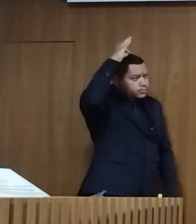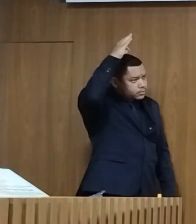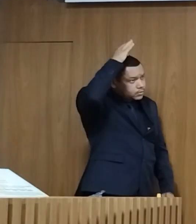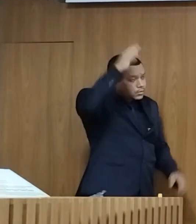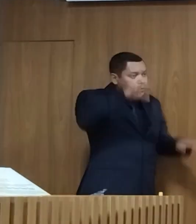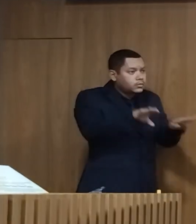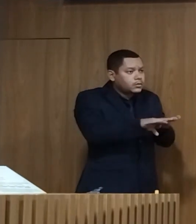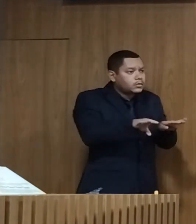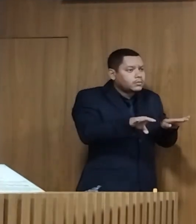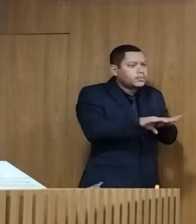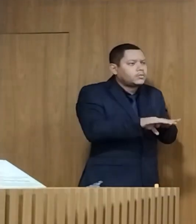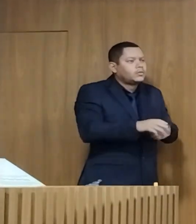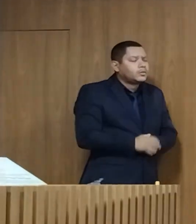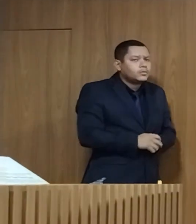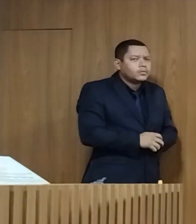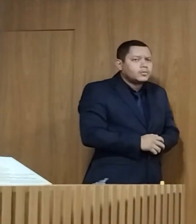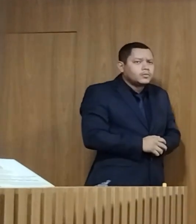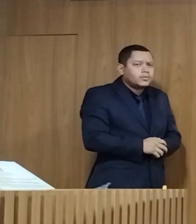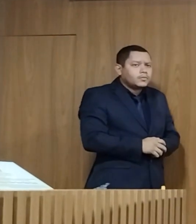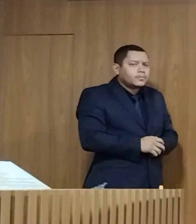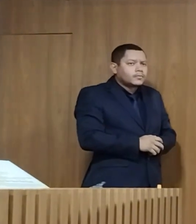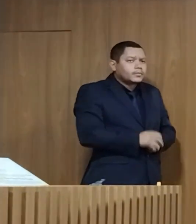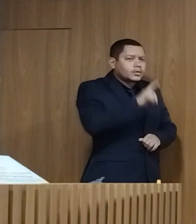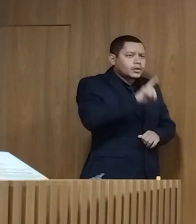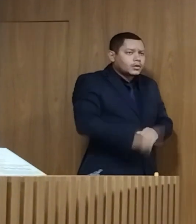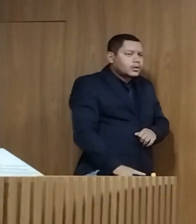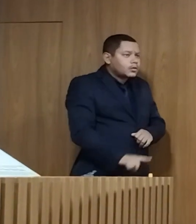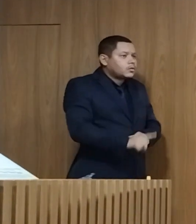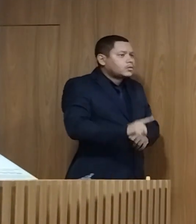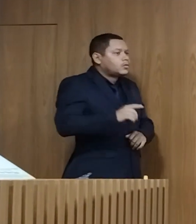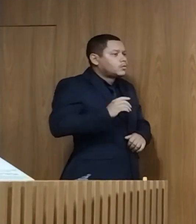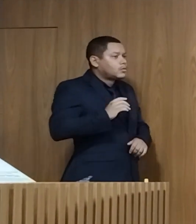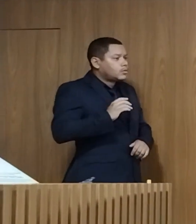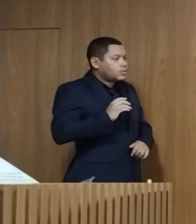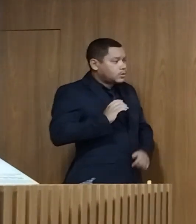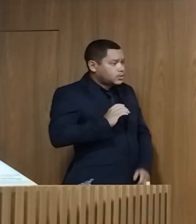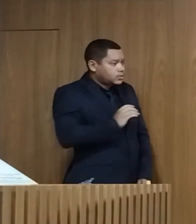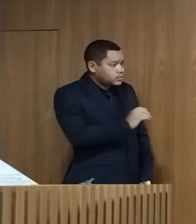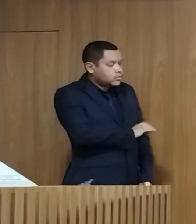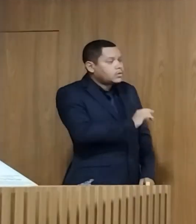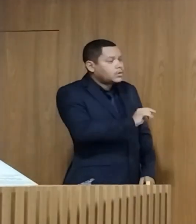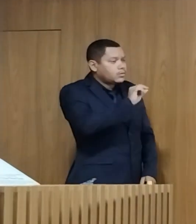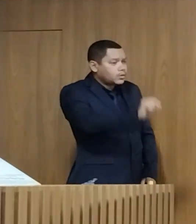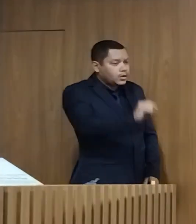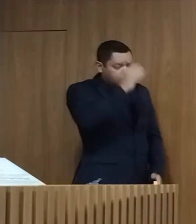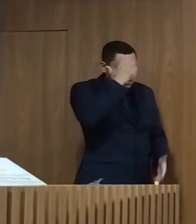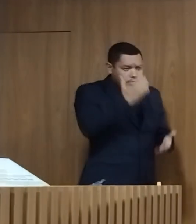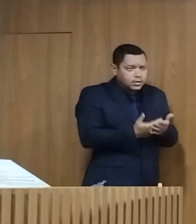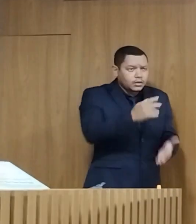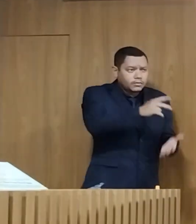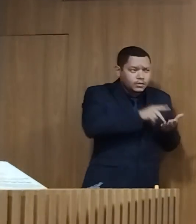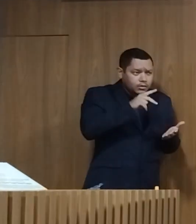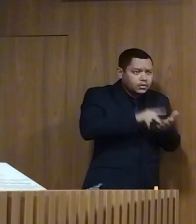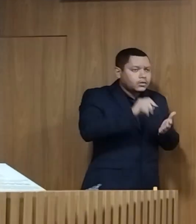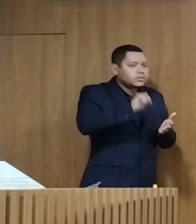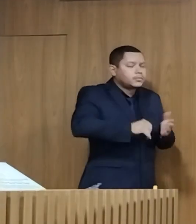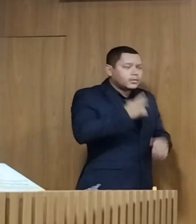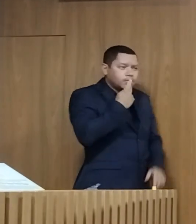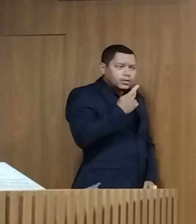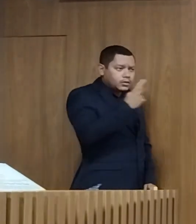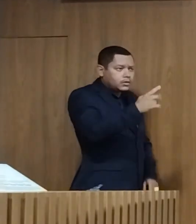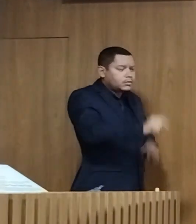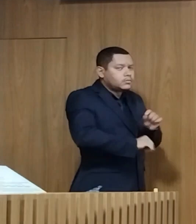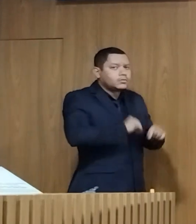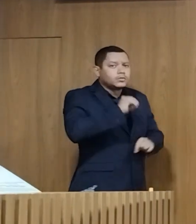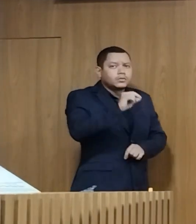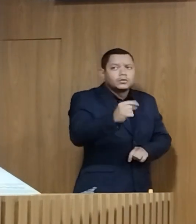O cristianismo tem direito singular entre as religiões a afirmar sua verdade e a dizer